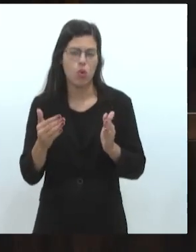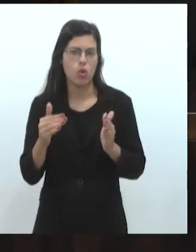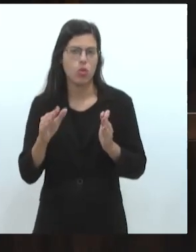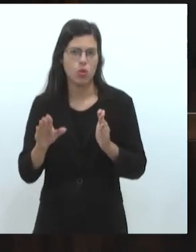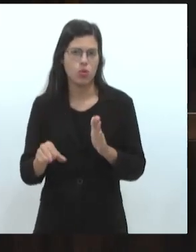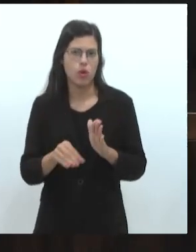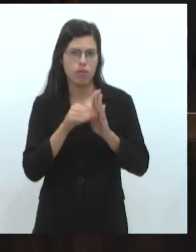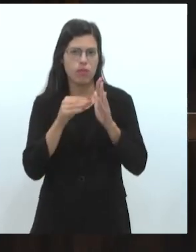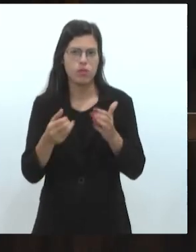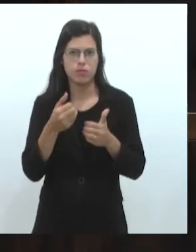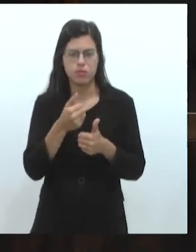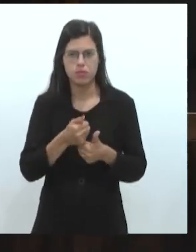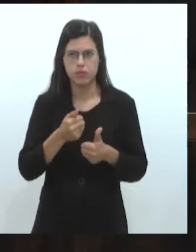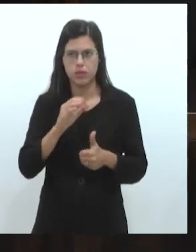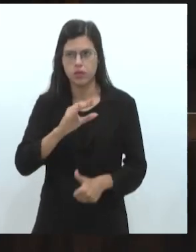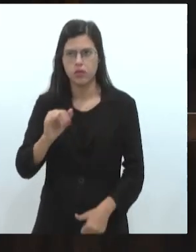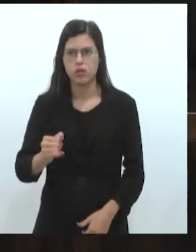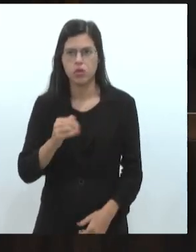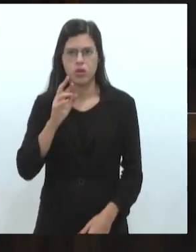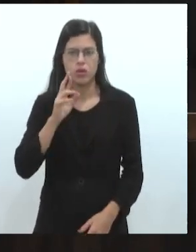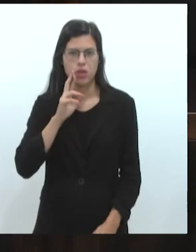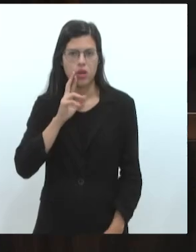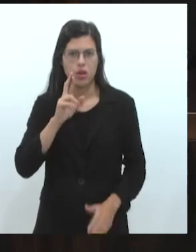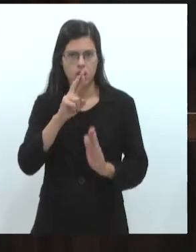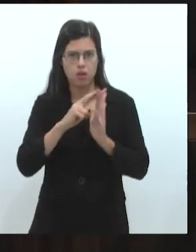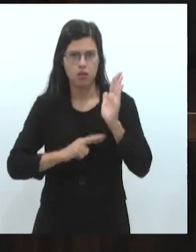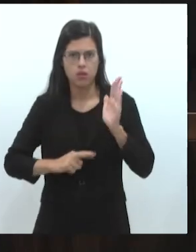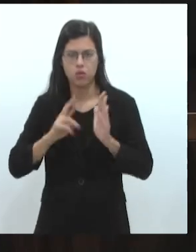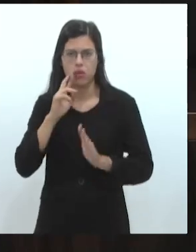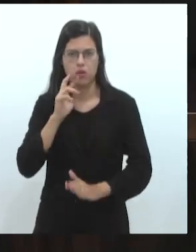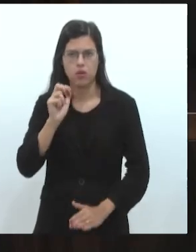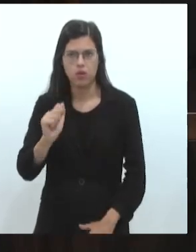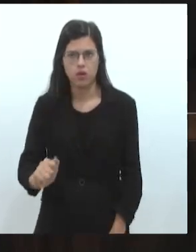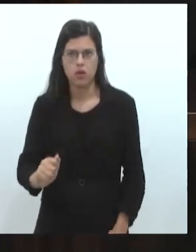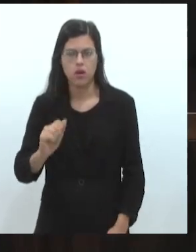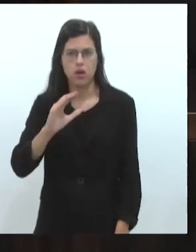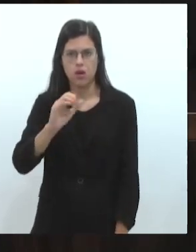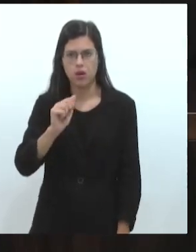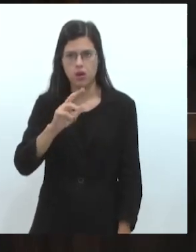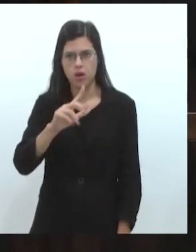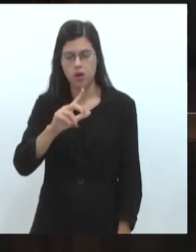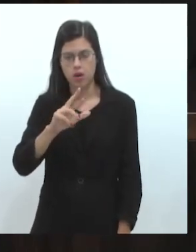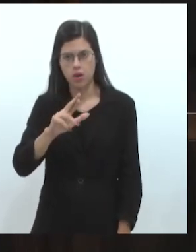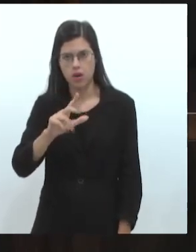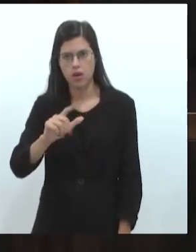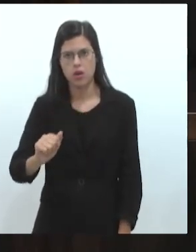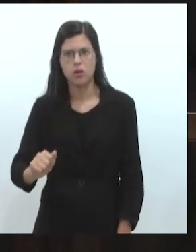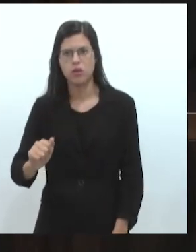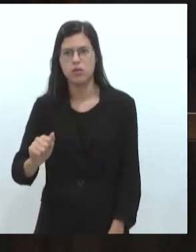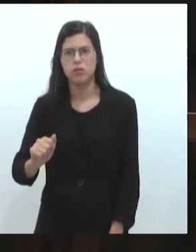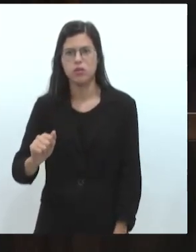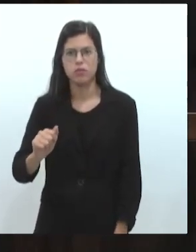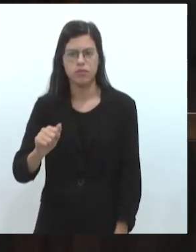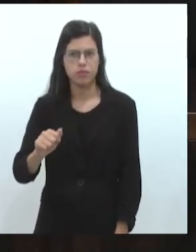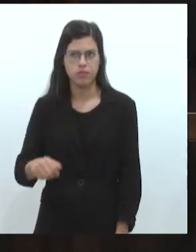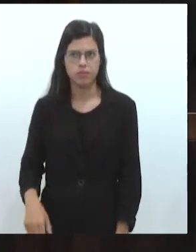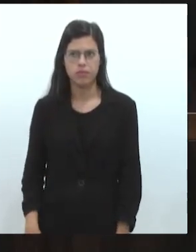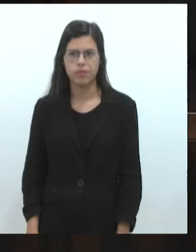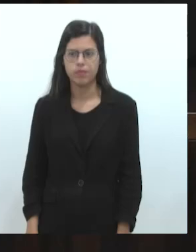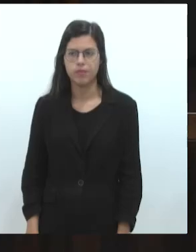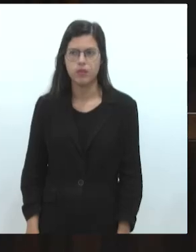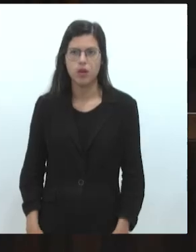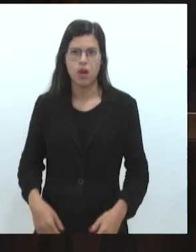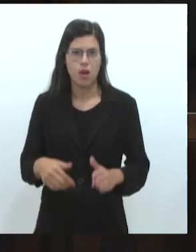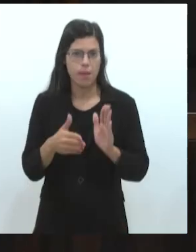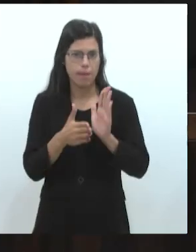Constituição e Justiça. Relator, deputado Rodrigo Amorim, Marta Rocha e Carlos Macedo. Em discussão, não havendo quem queira discutir, encerrada a discussão, a